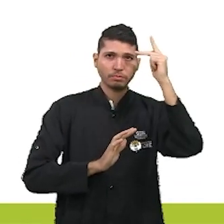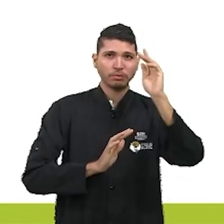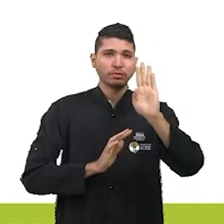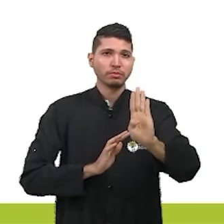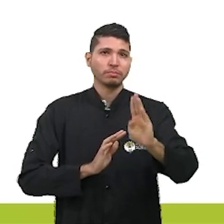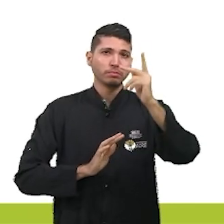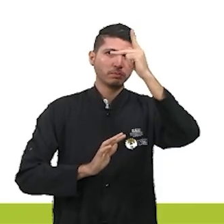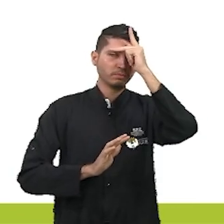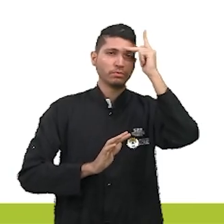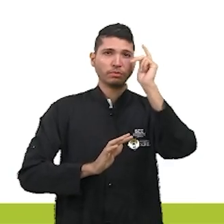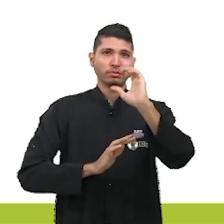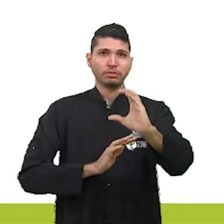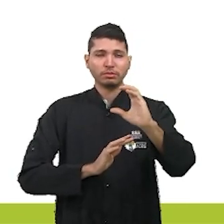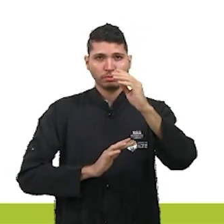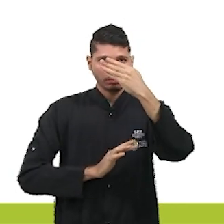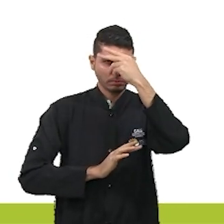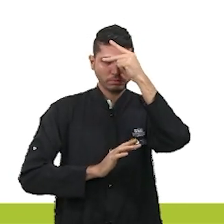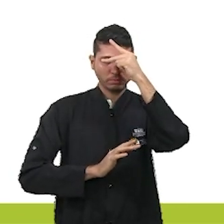C.